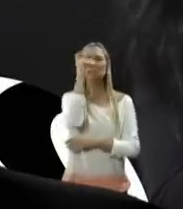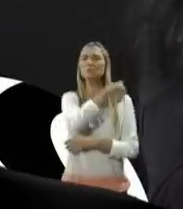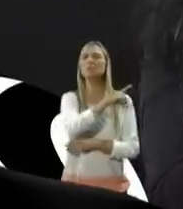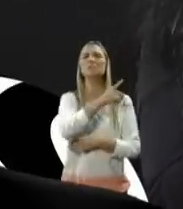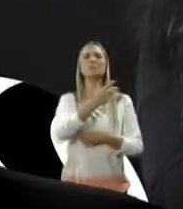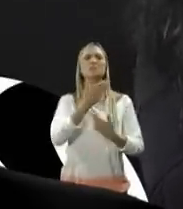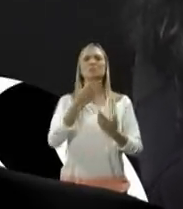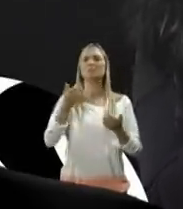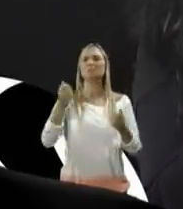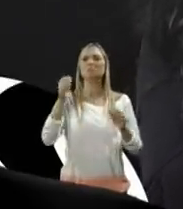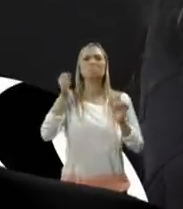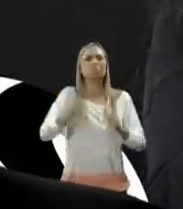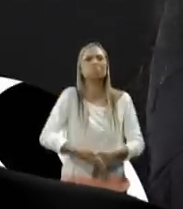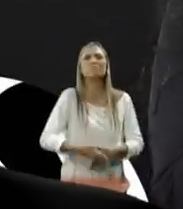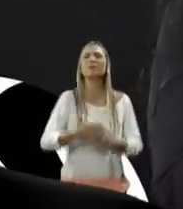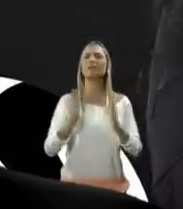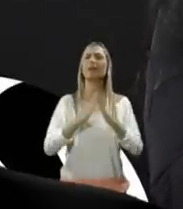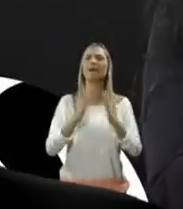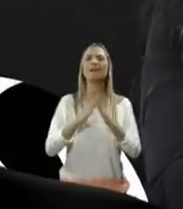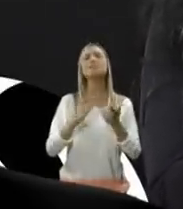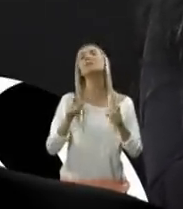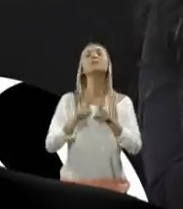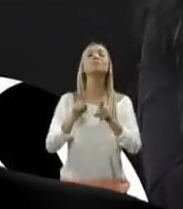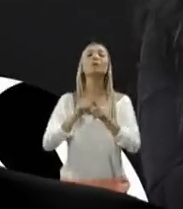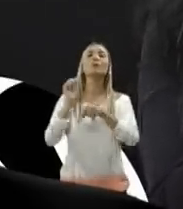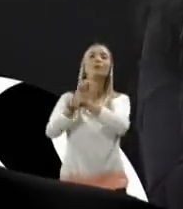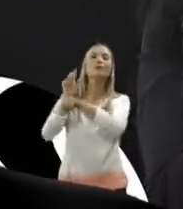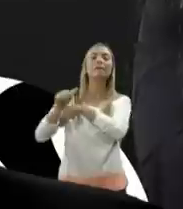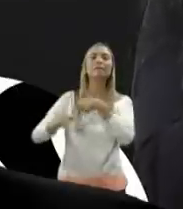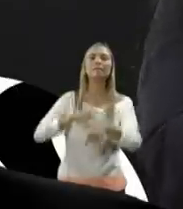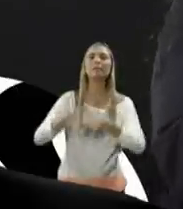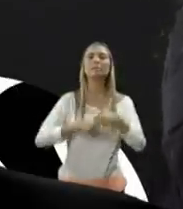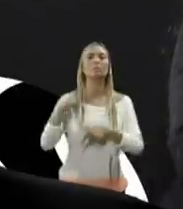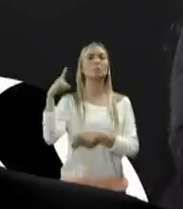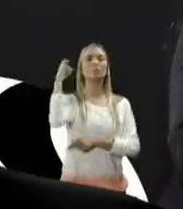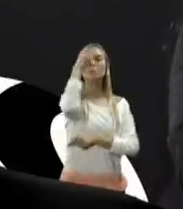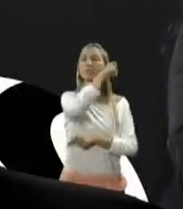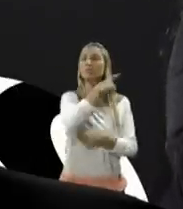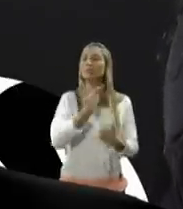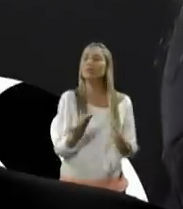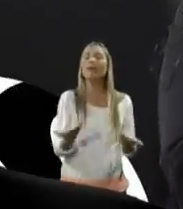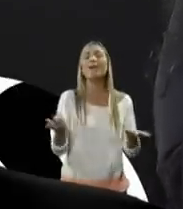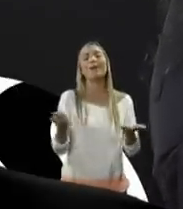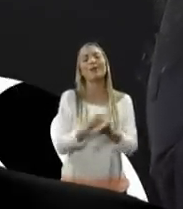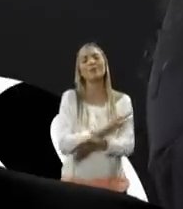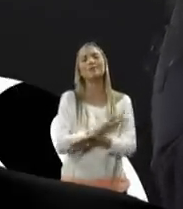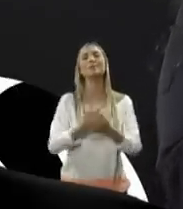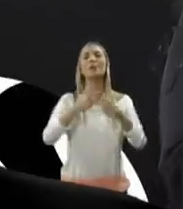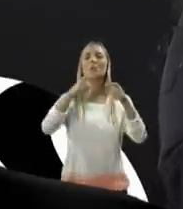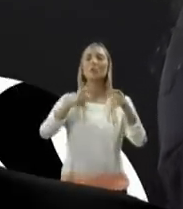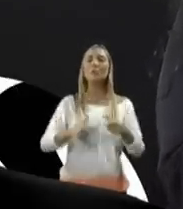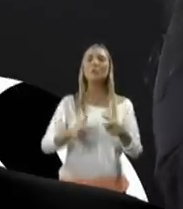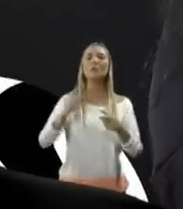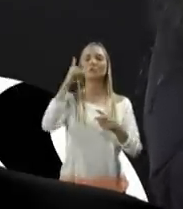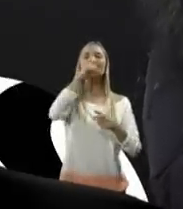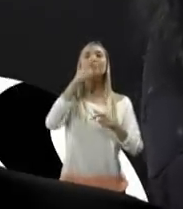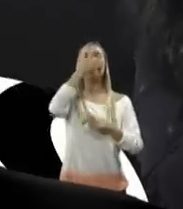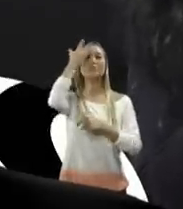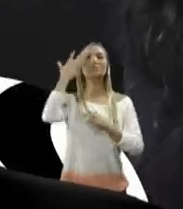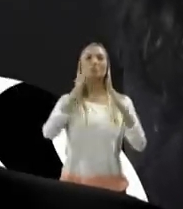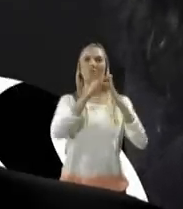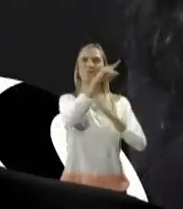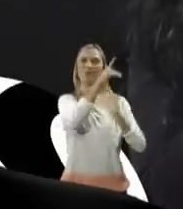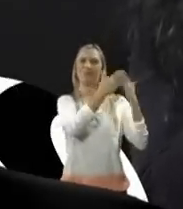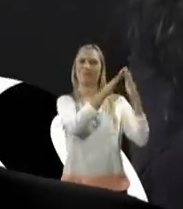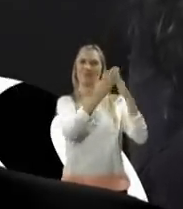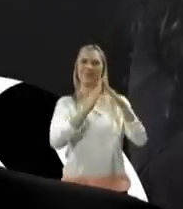pessoas tinham mais dificuldade de acesso ao emprego por qualificação, há também o efeito do lugar. As pessoas que moram na favela, elas